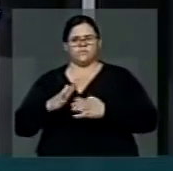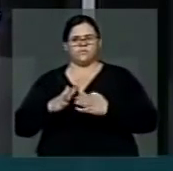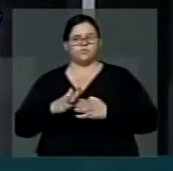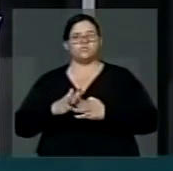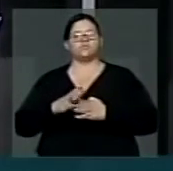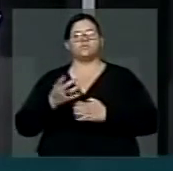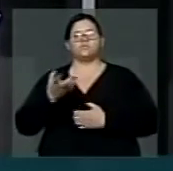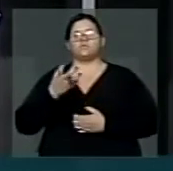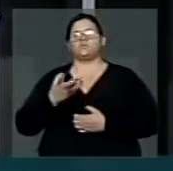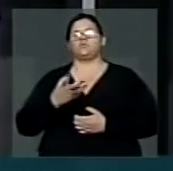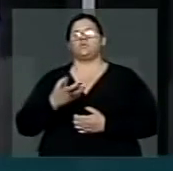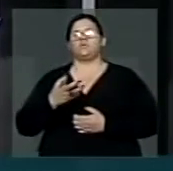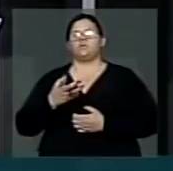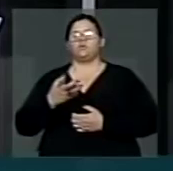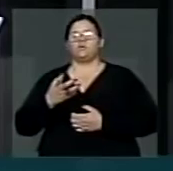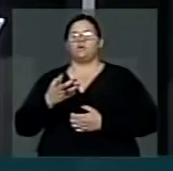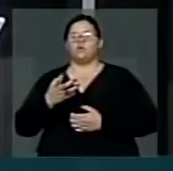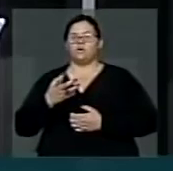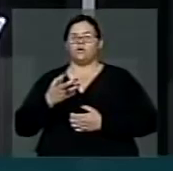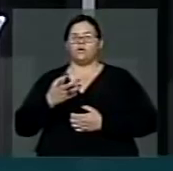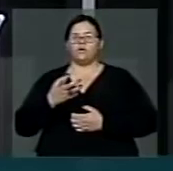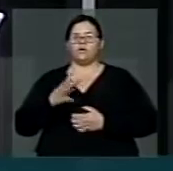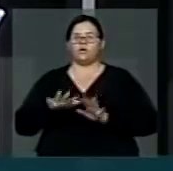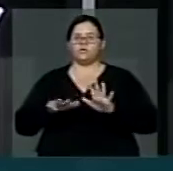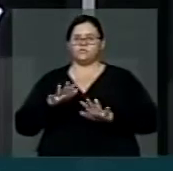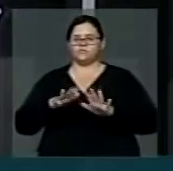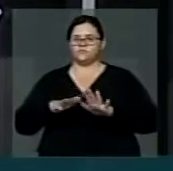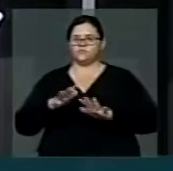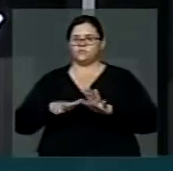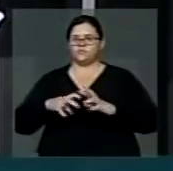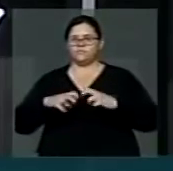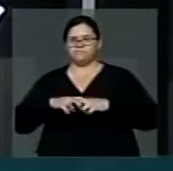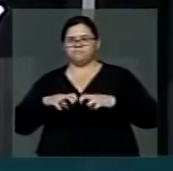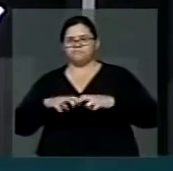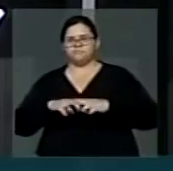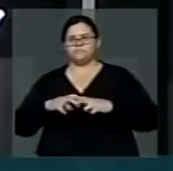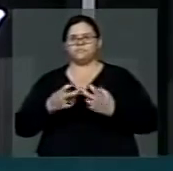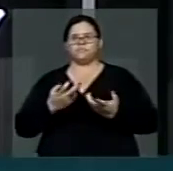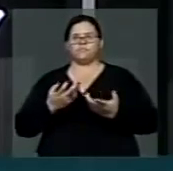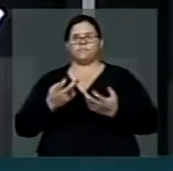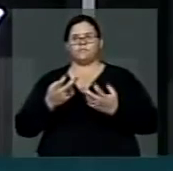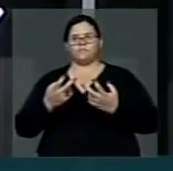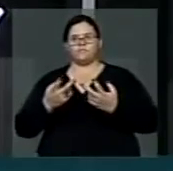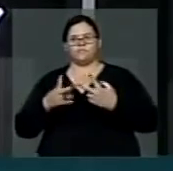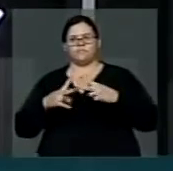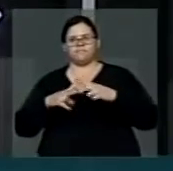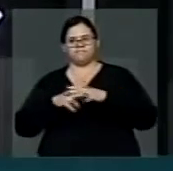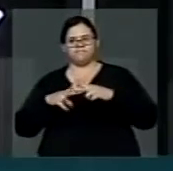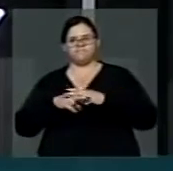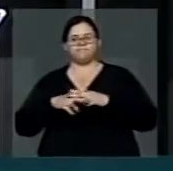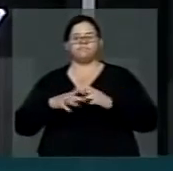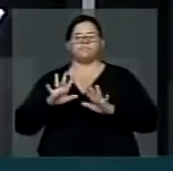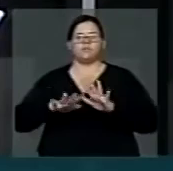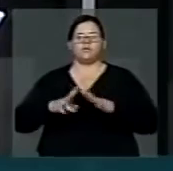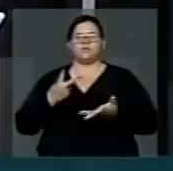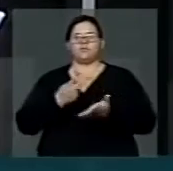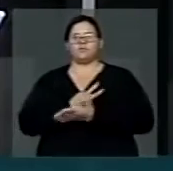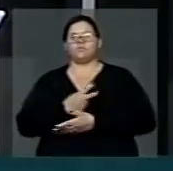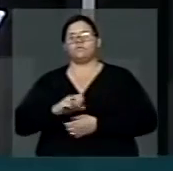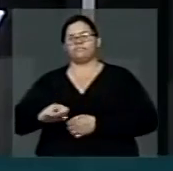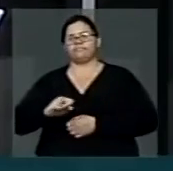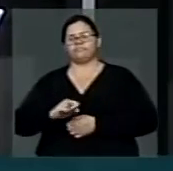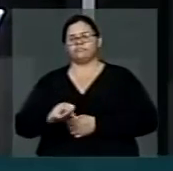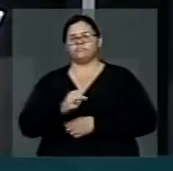buscam, inclusive pela agressão física ou pela via da perversa invectiva da